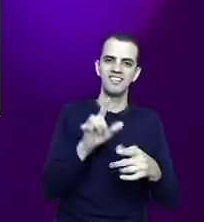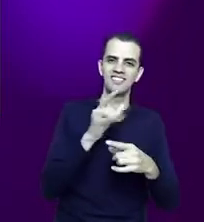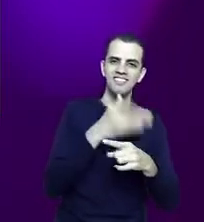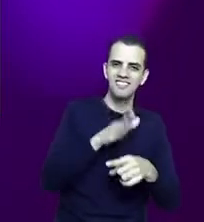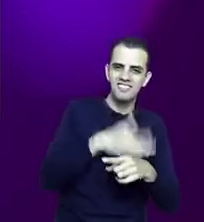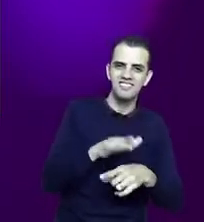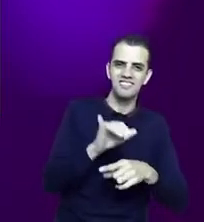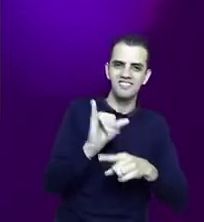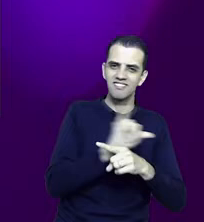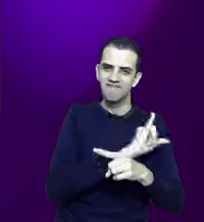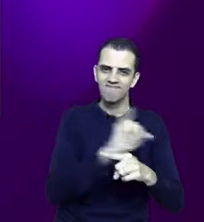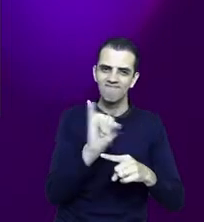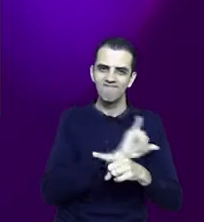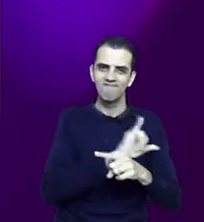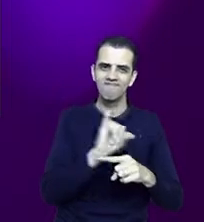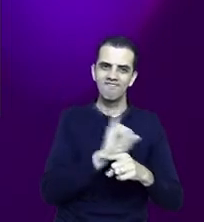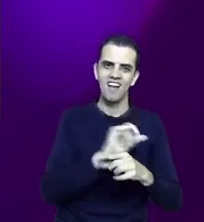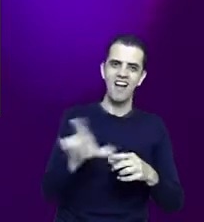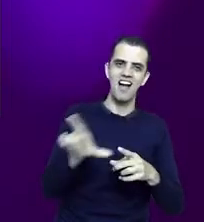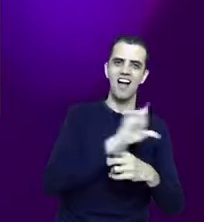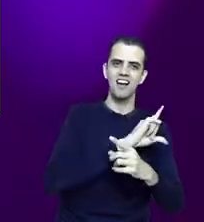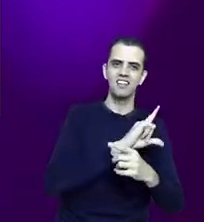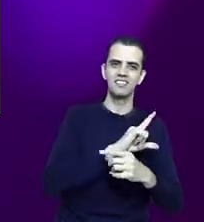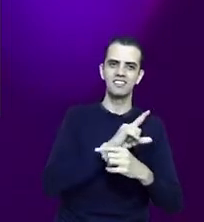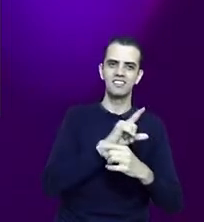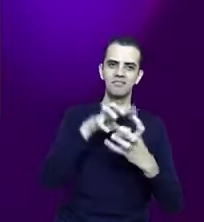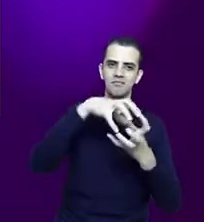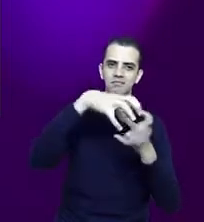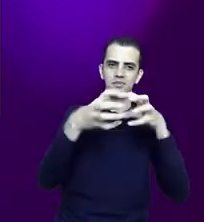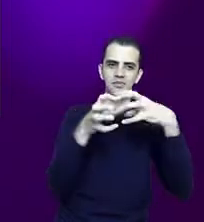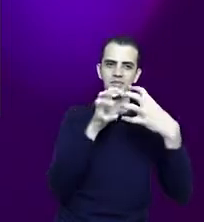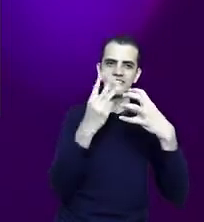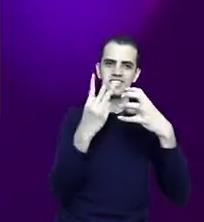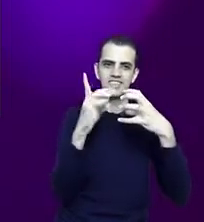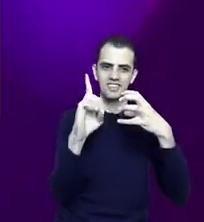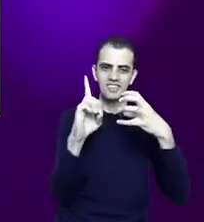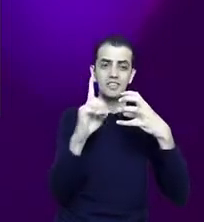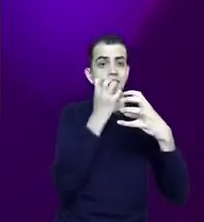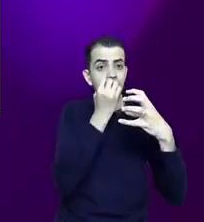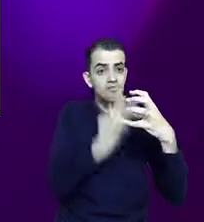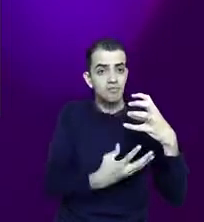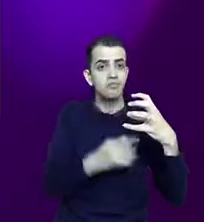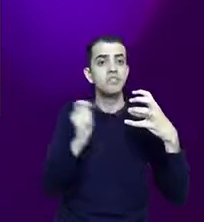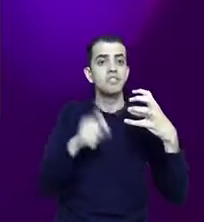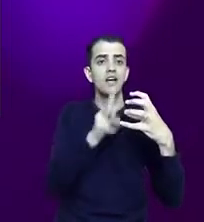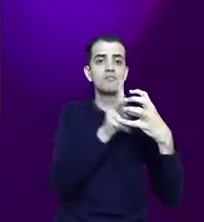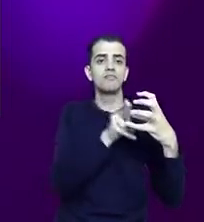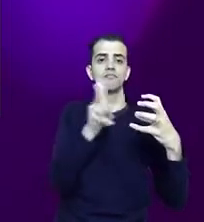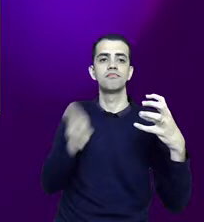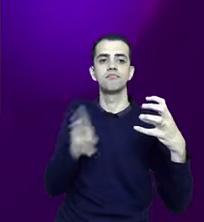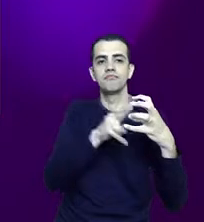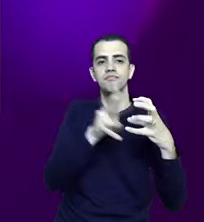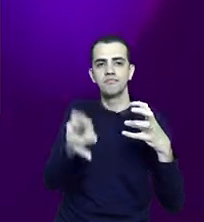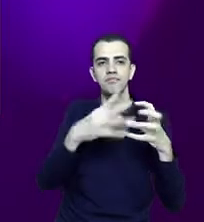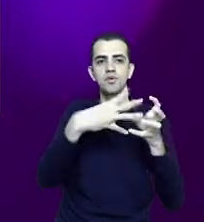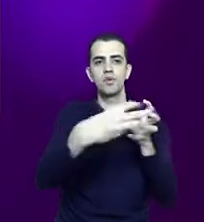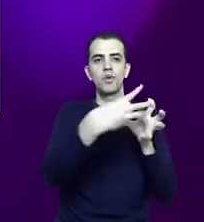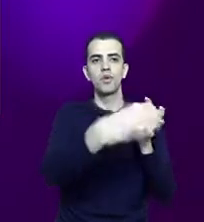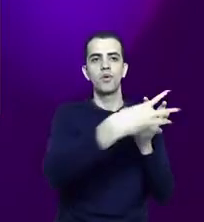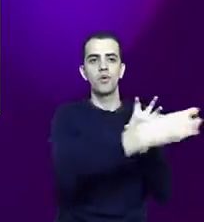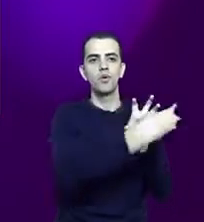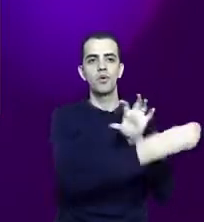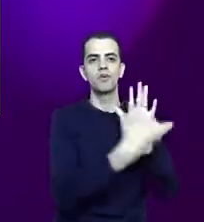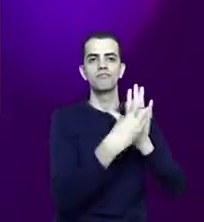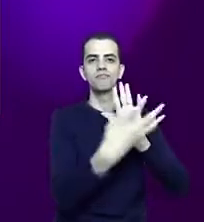planejamento pré-operatório com a prototipagem realmente foi muito boa e reprodutível, já que muitas dessas cirurgias,